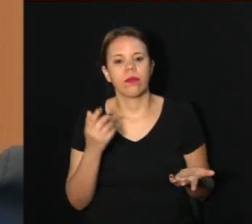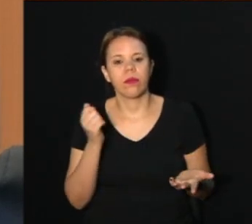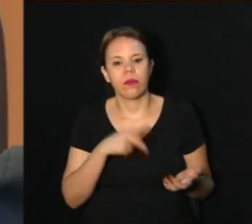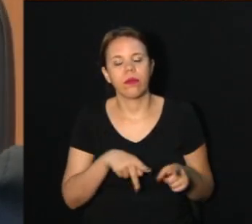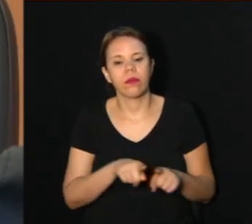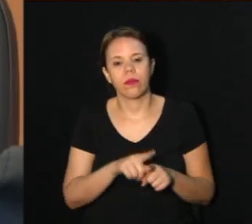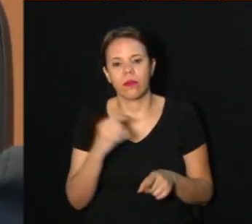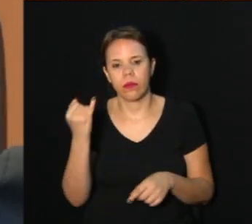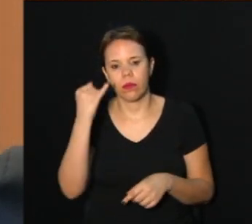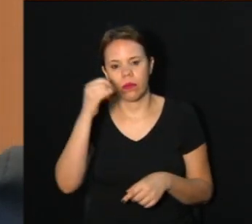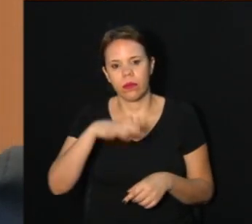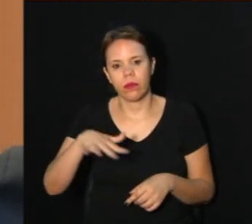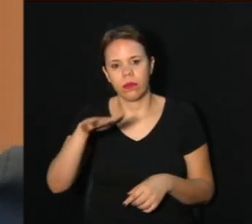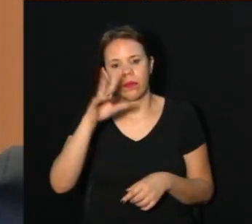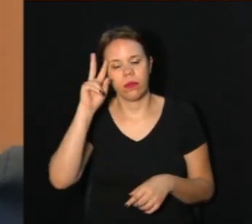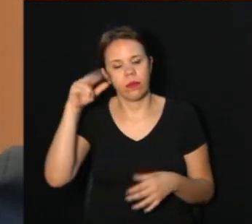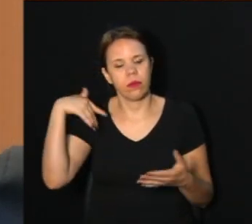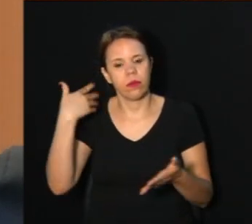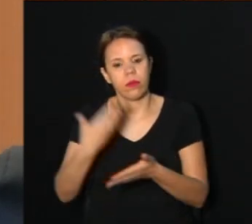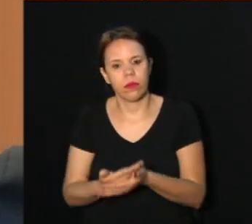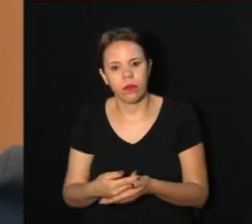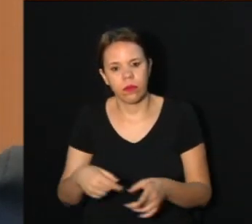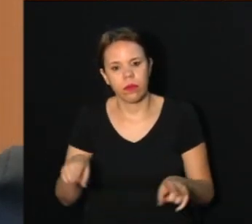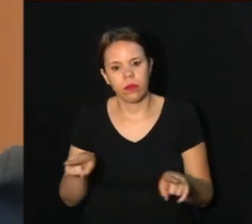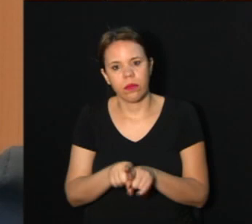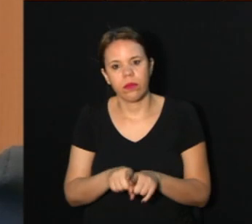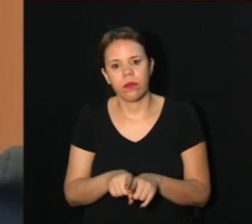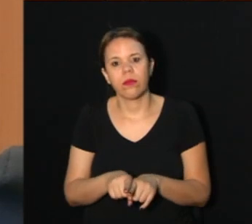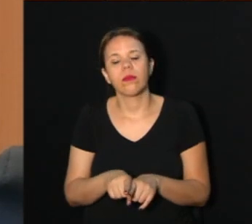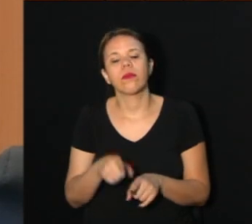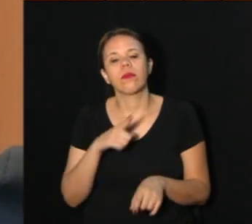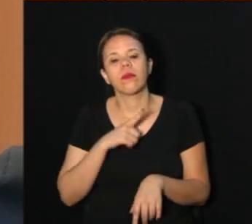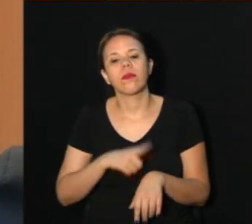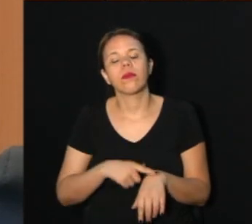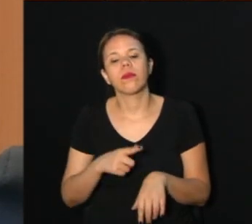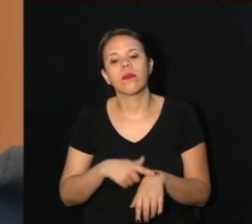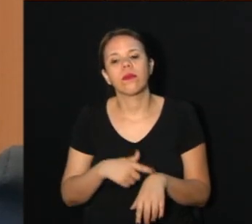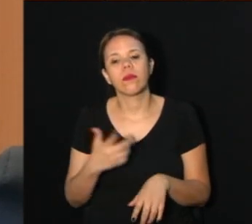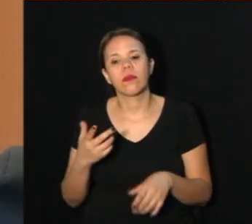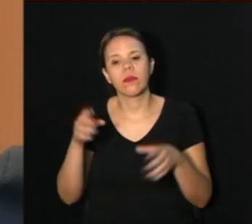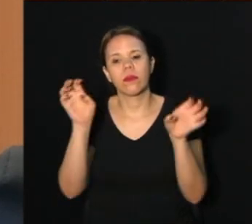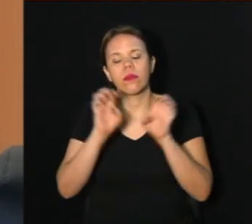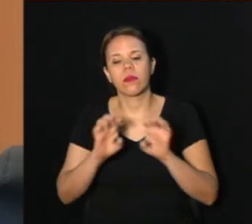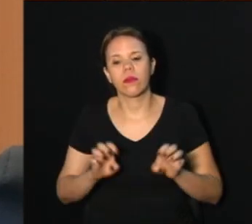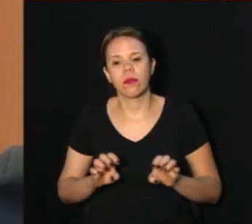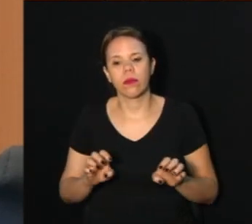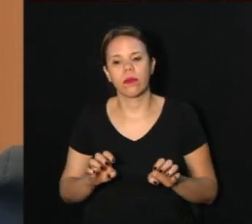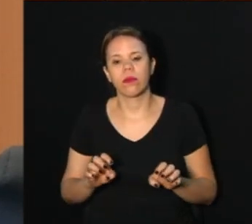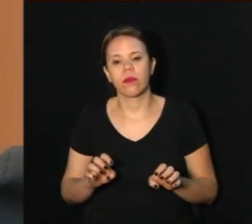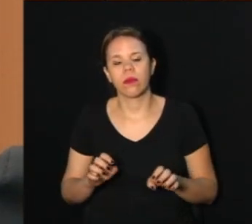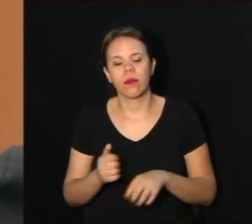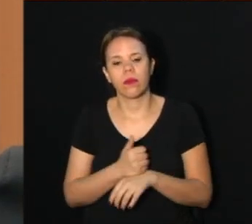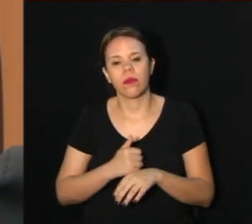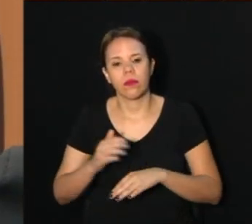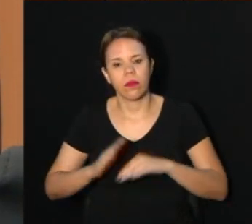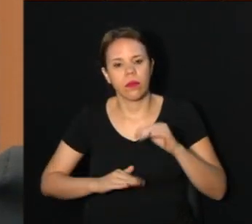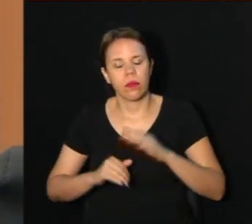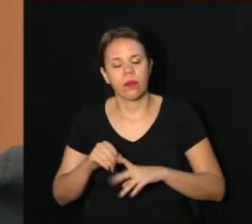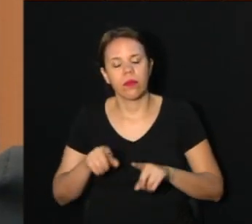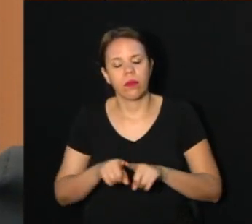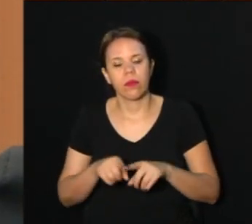parte importantíssima dessa história, para que sejam também contemplados no momento aí dessa reestruturação da carreira,